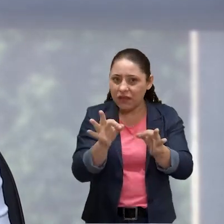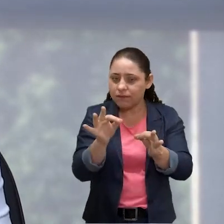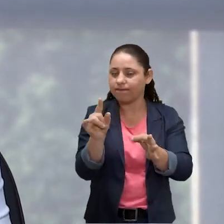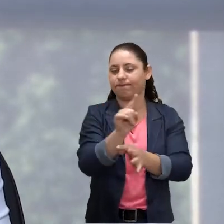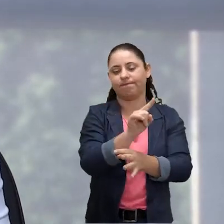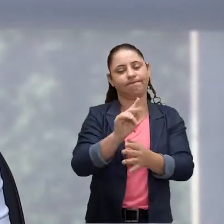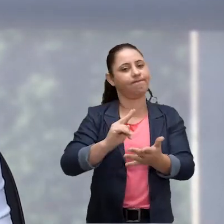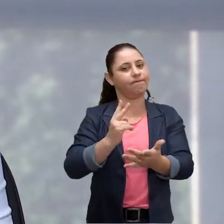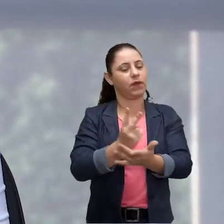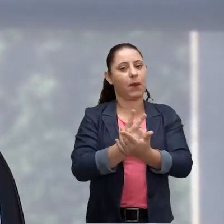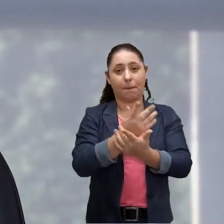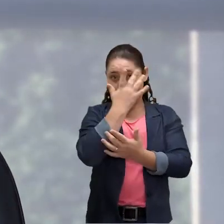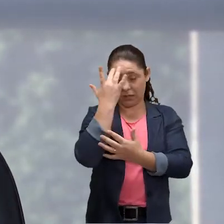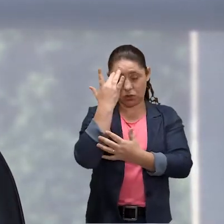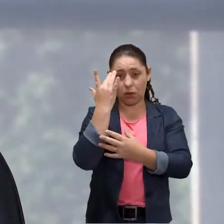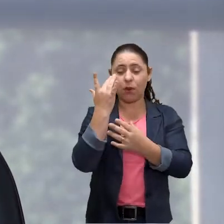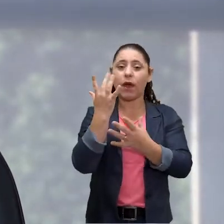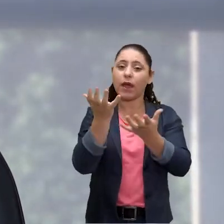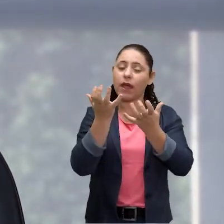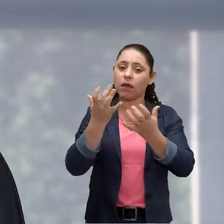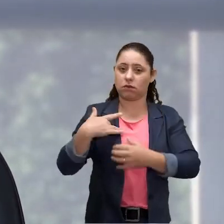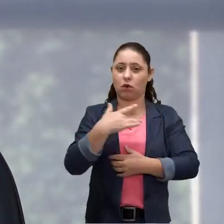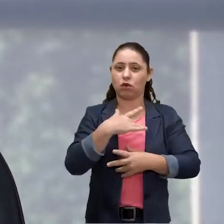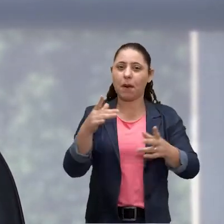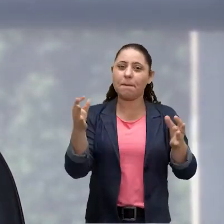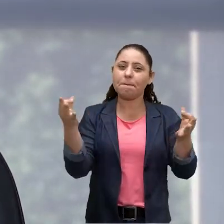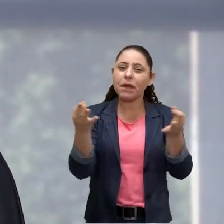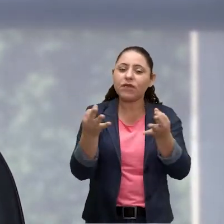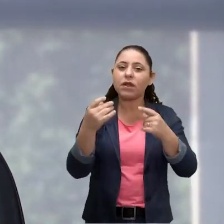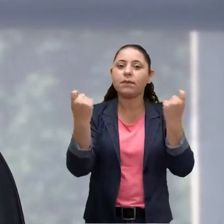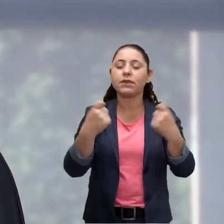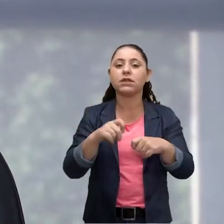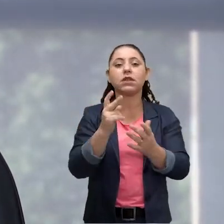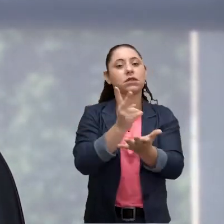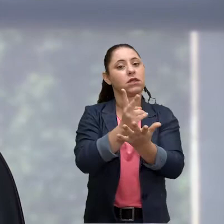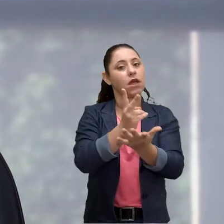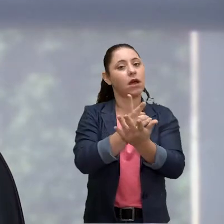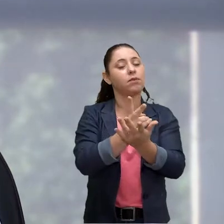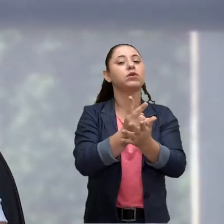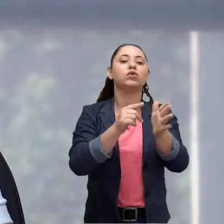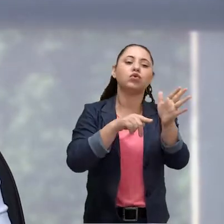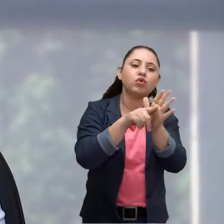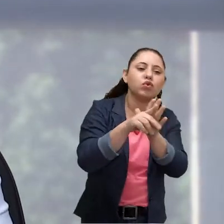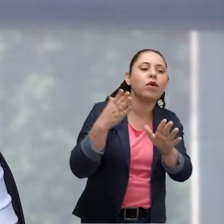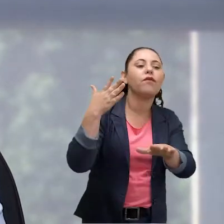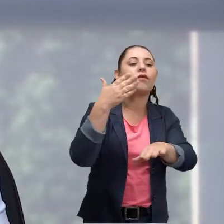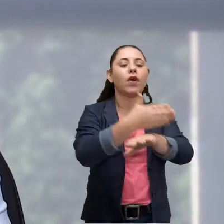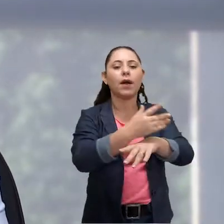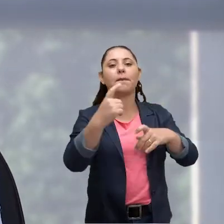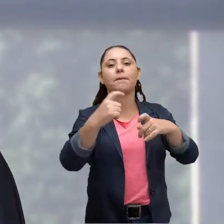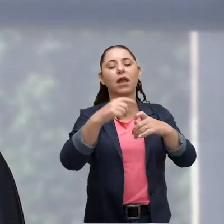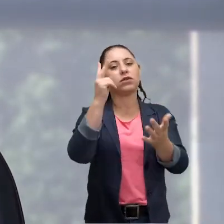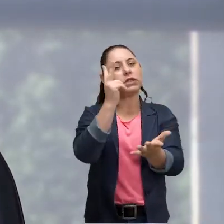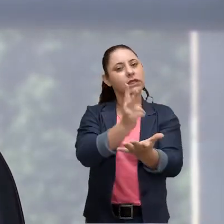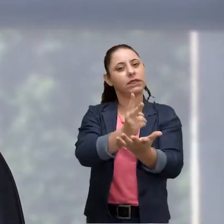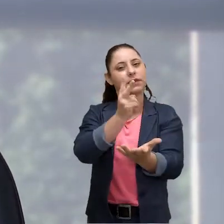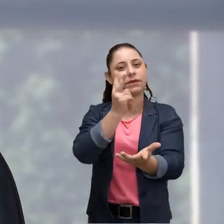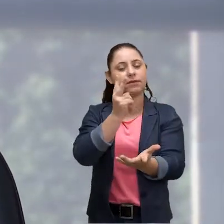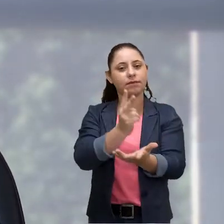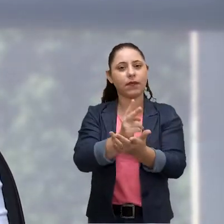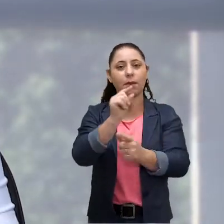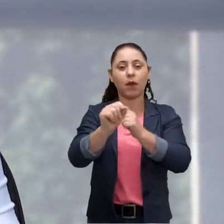mais recomendado. Para quem busca uma saúde plena, é preciso ter e manter o hábito de ir ao